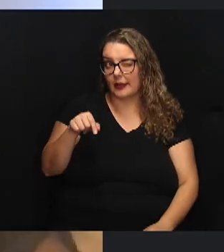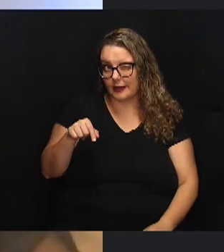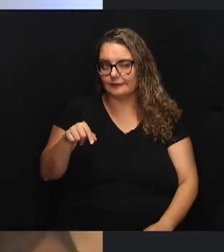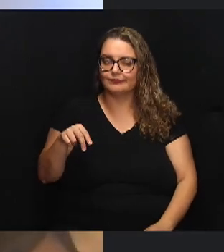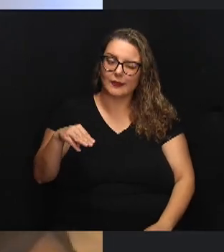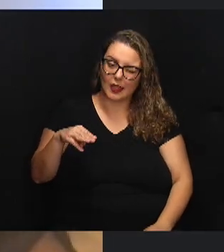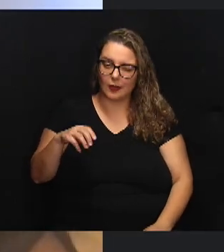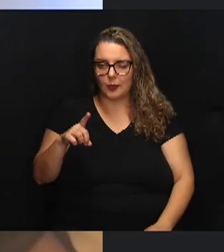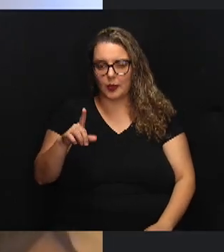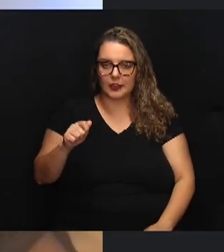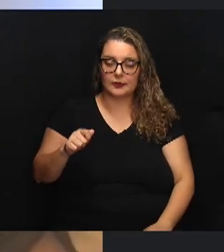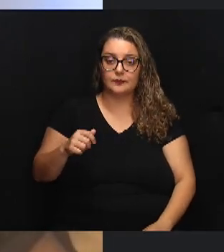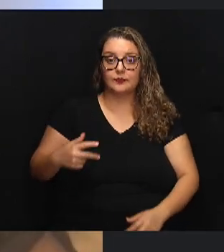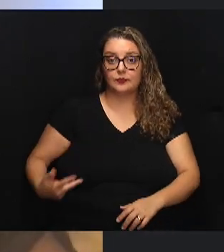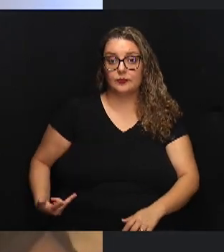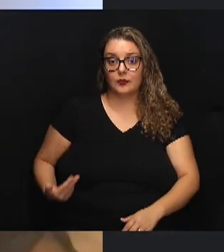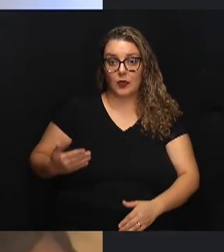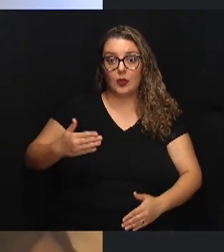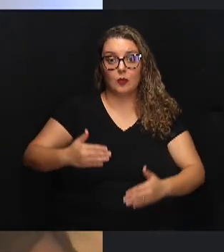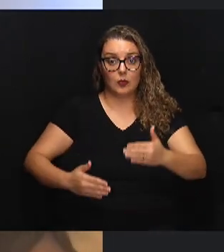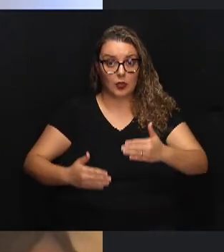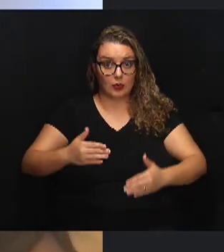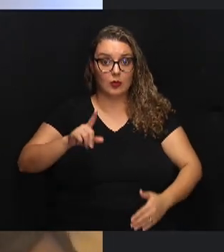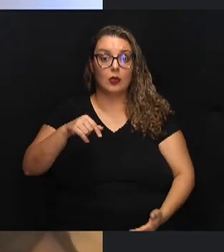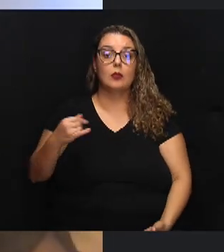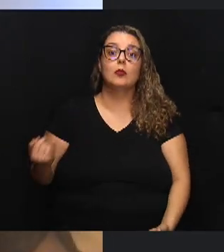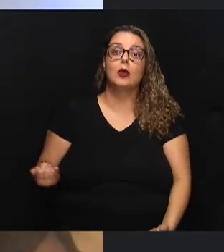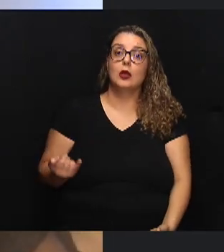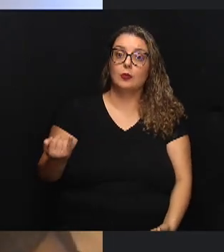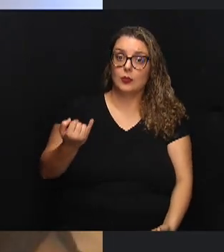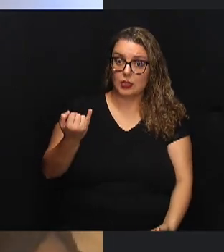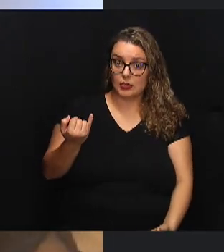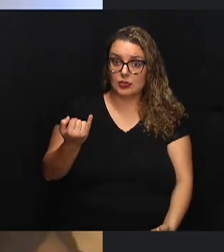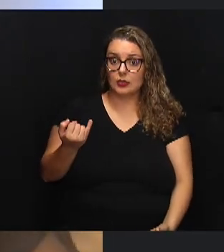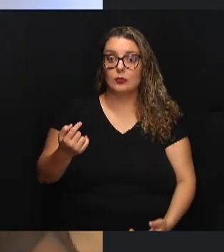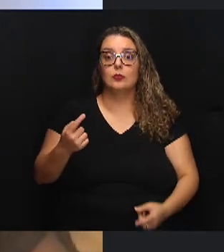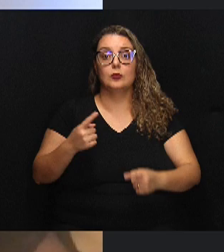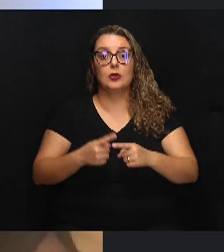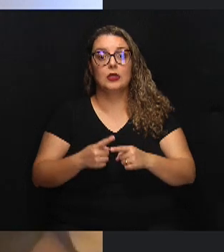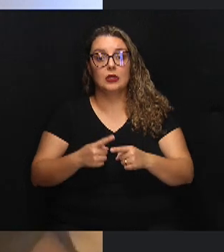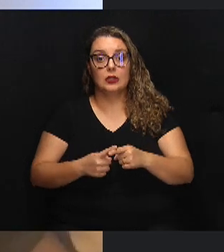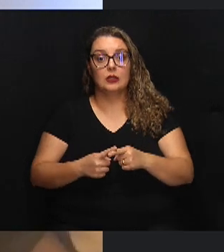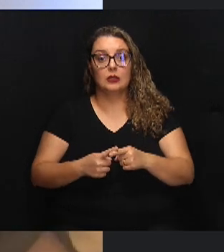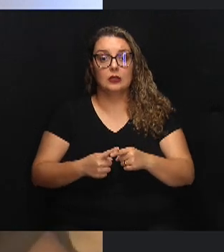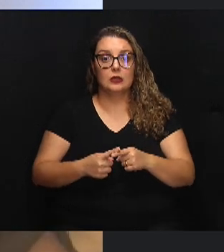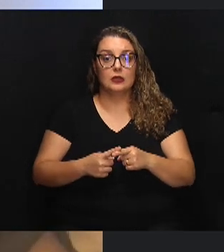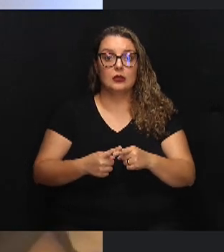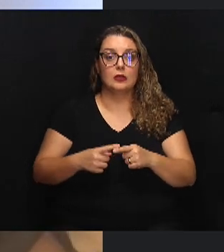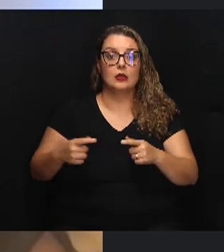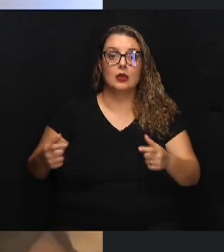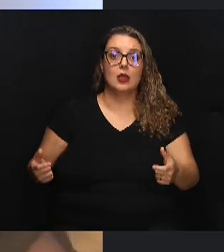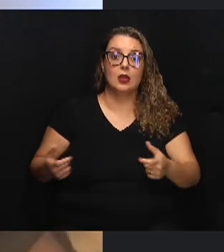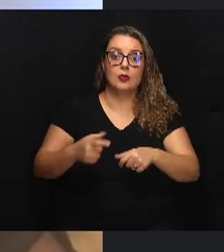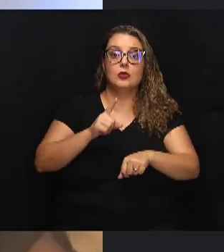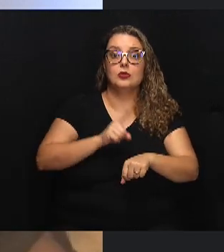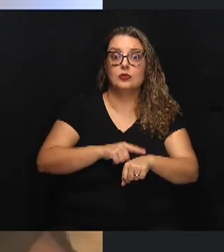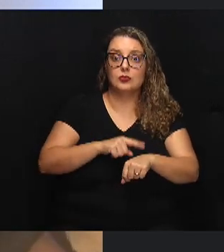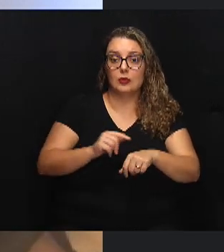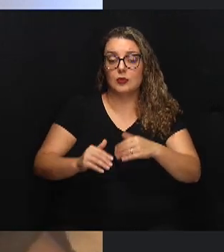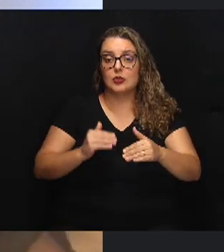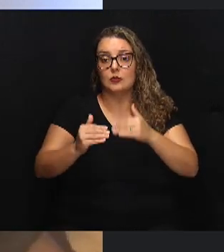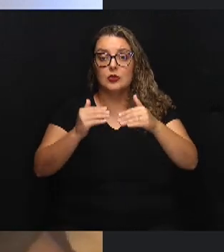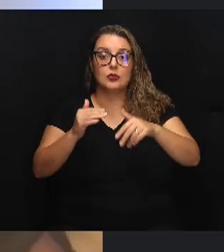cirurgia robótica, ela é uma opção muito interessante, porque ela minimiza o tempo de recuperação